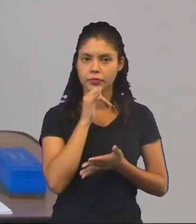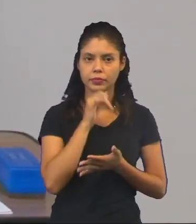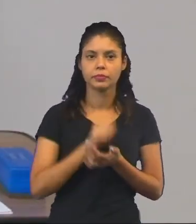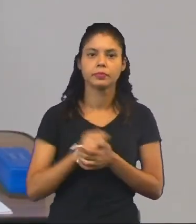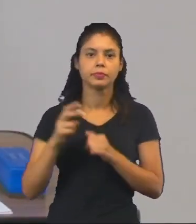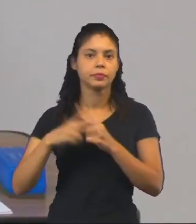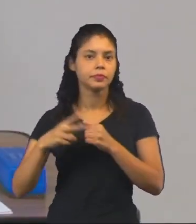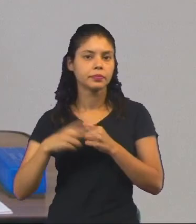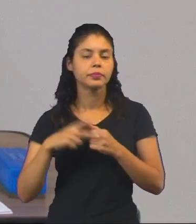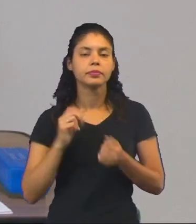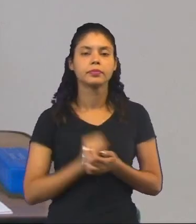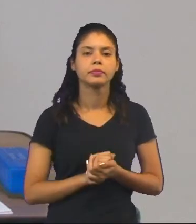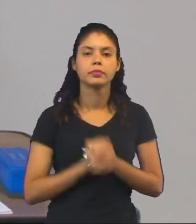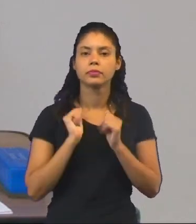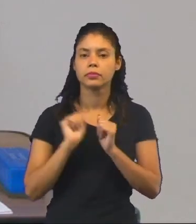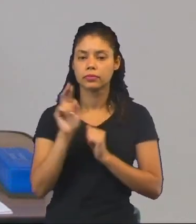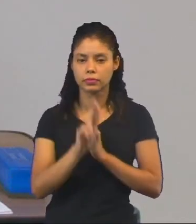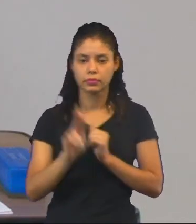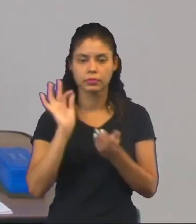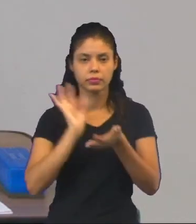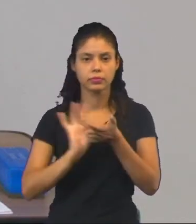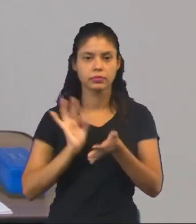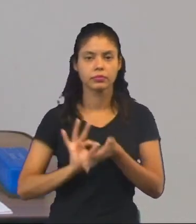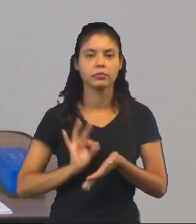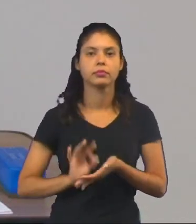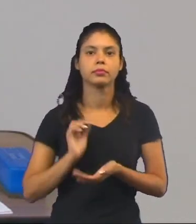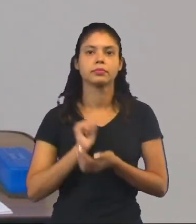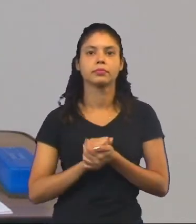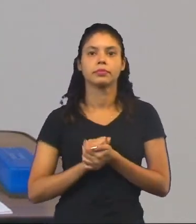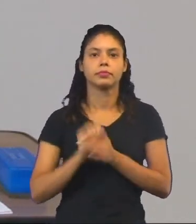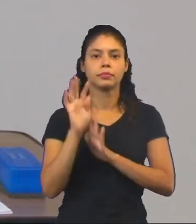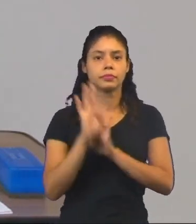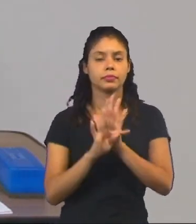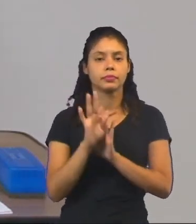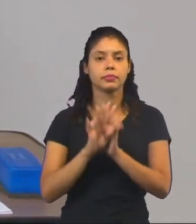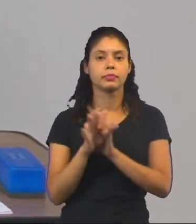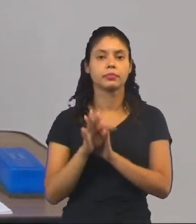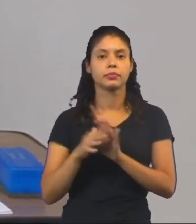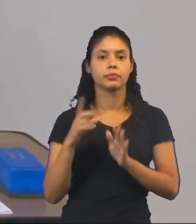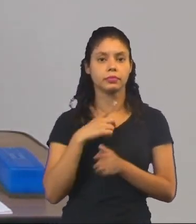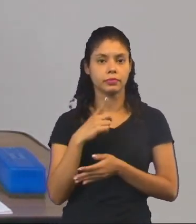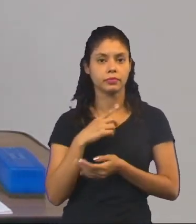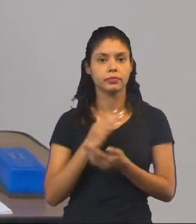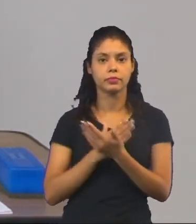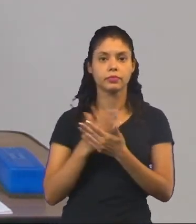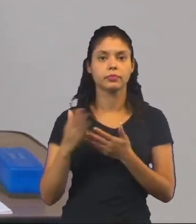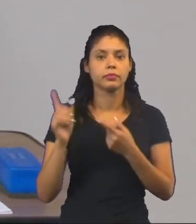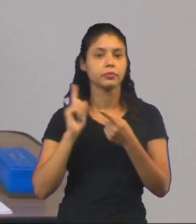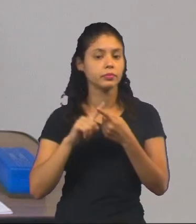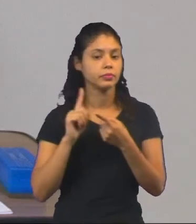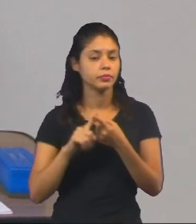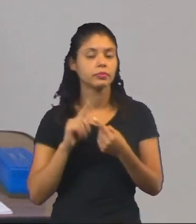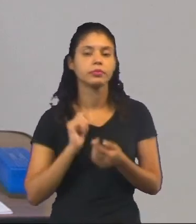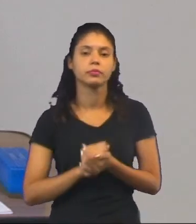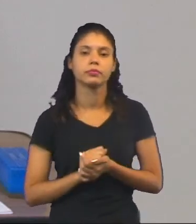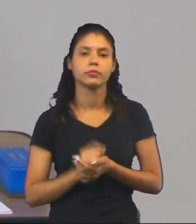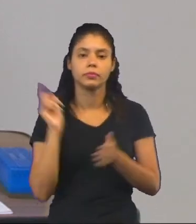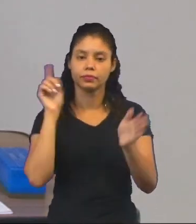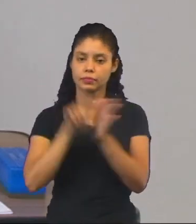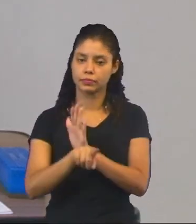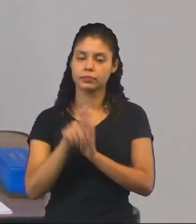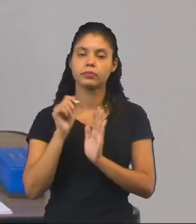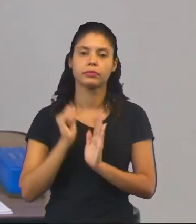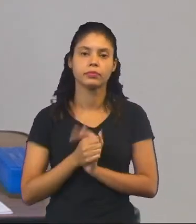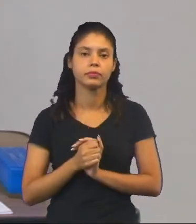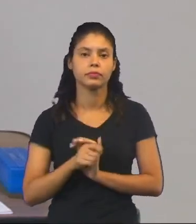de verbos de enunciação que nós podemos usar nessa escrita aí. E aí, nesse texto, nós usamos 3. Um no início, indicando a pergunta. A mãe pergunta